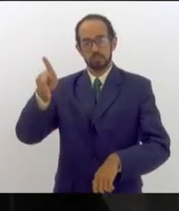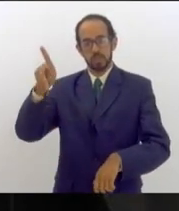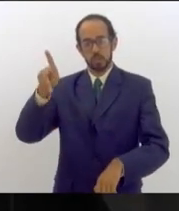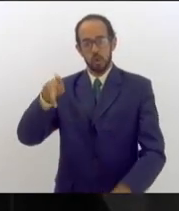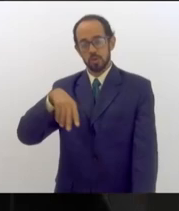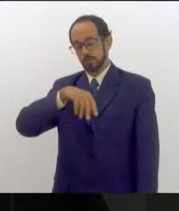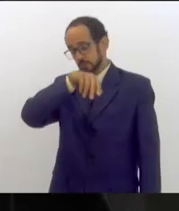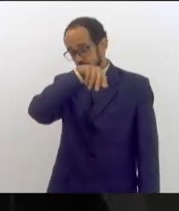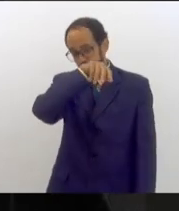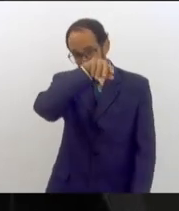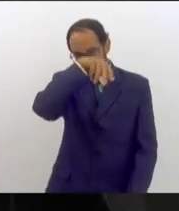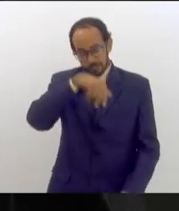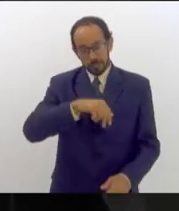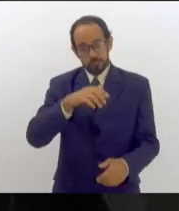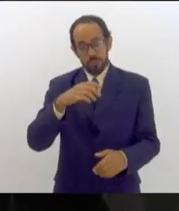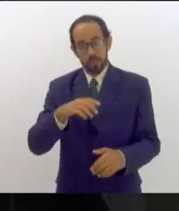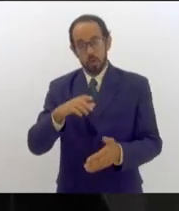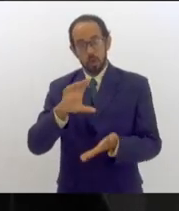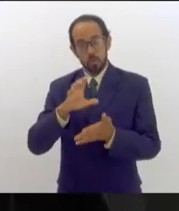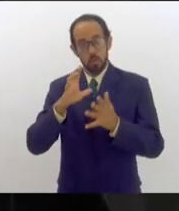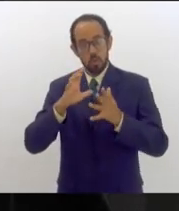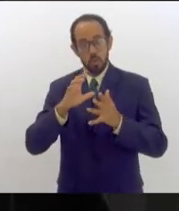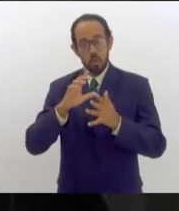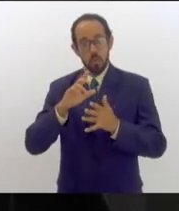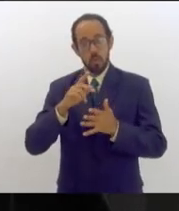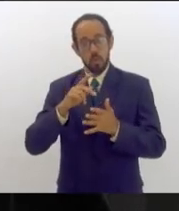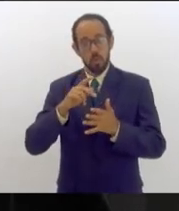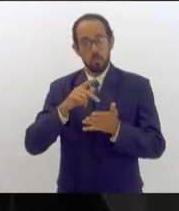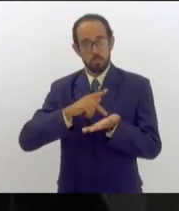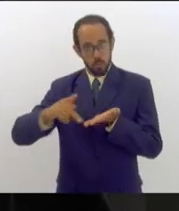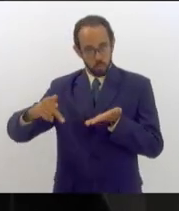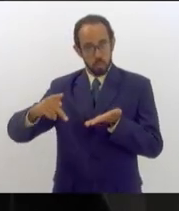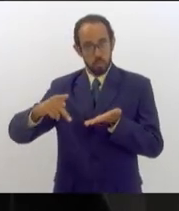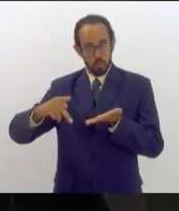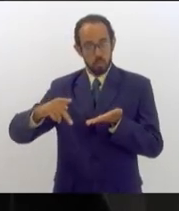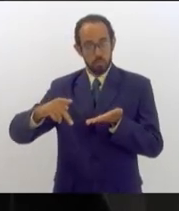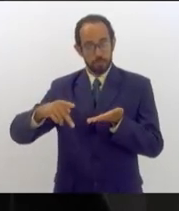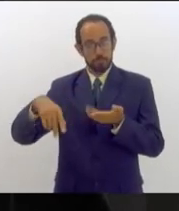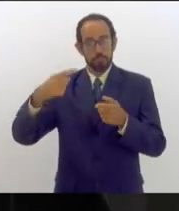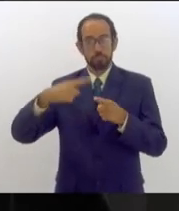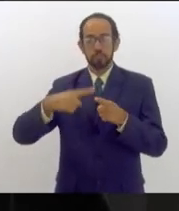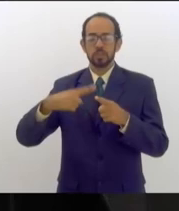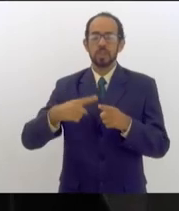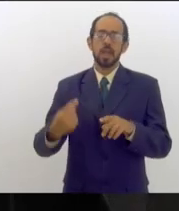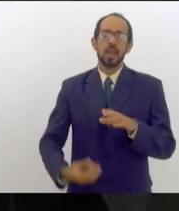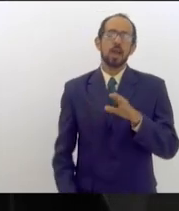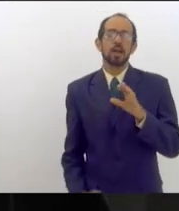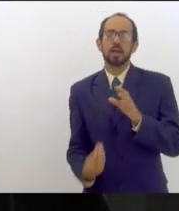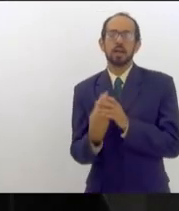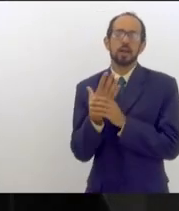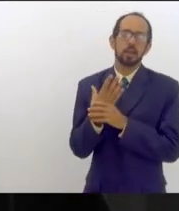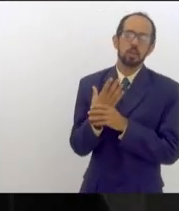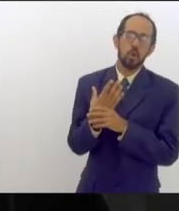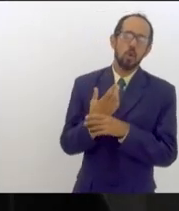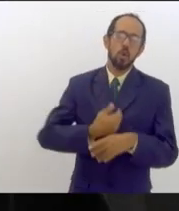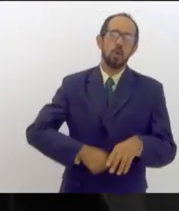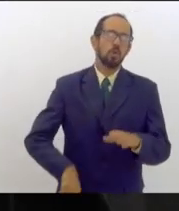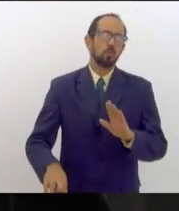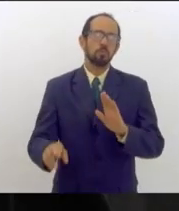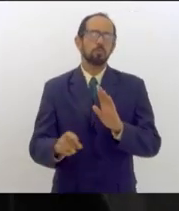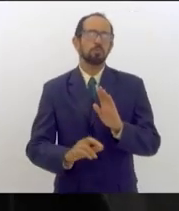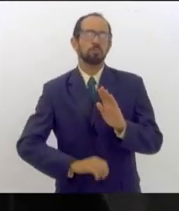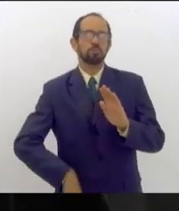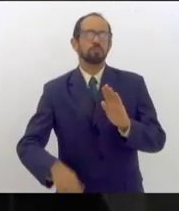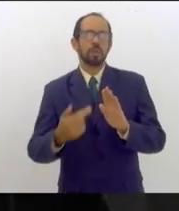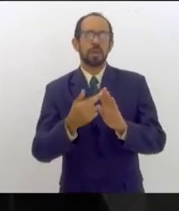bruto porque ela regulamentou dispositivo da Constituição Federal que tratou